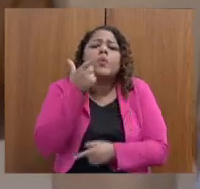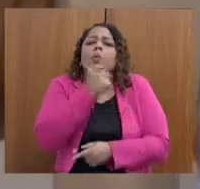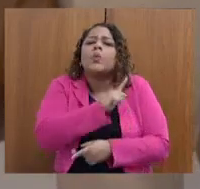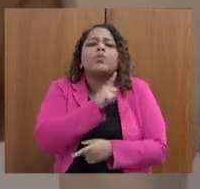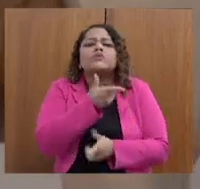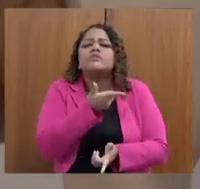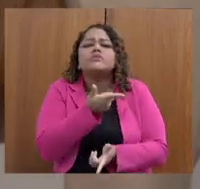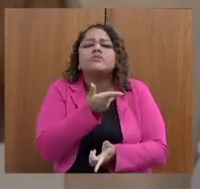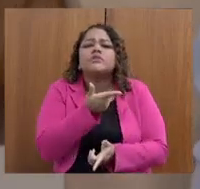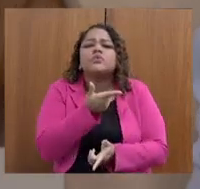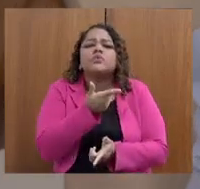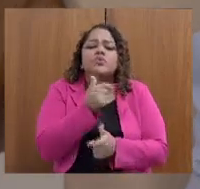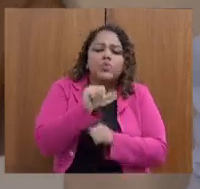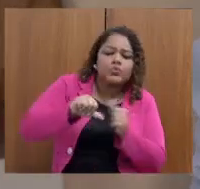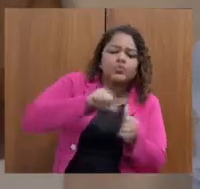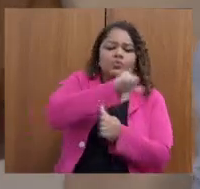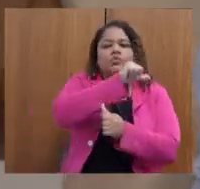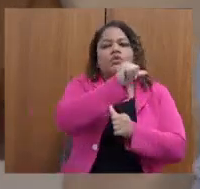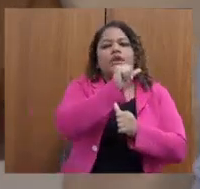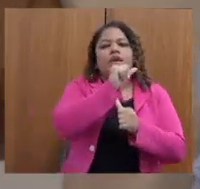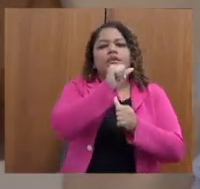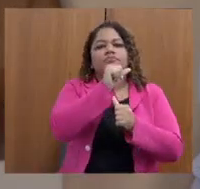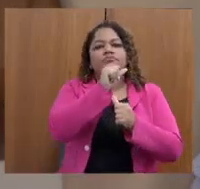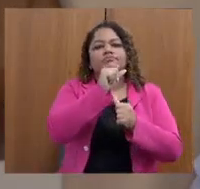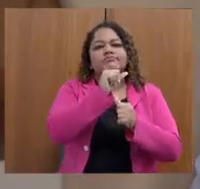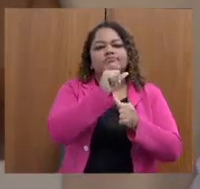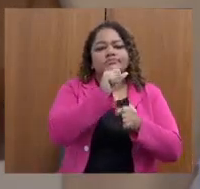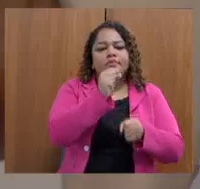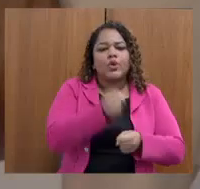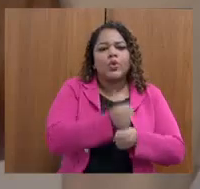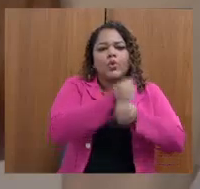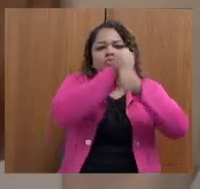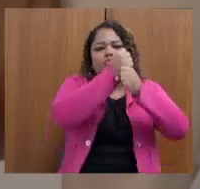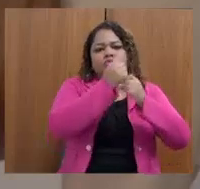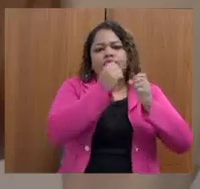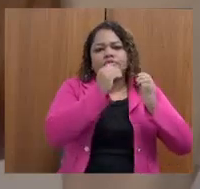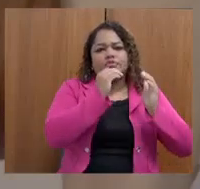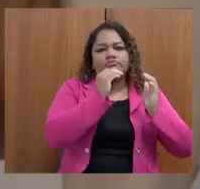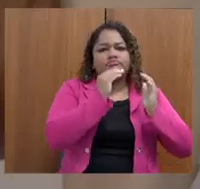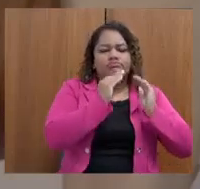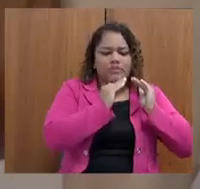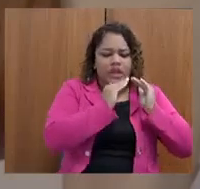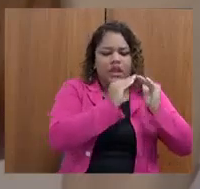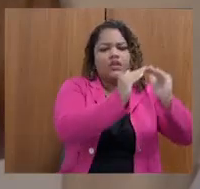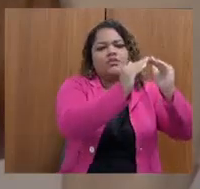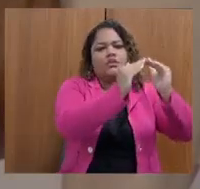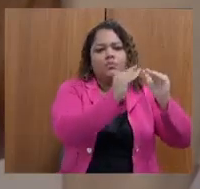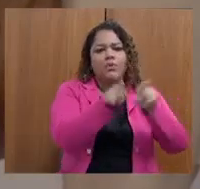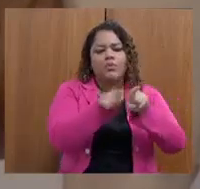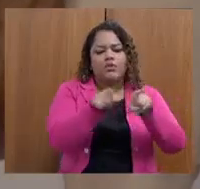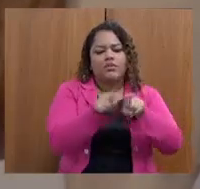galpões e atrações e assinatura de carteira de trabalho